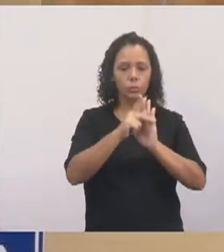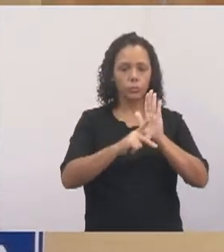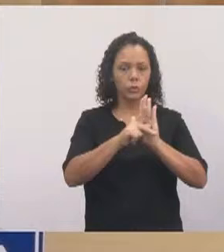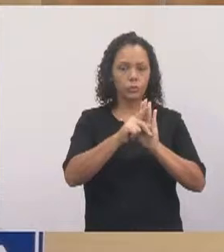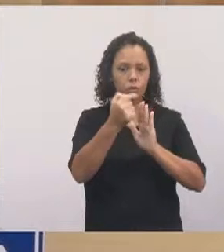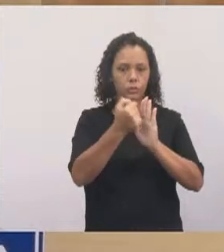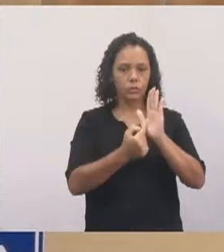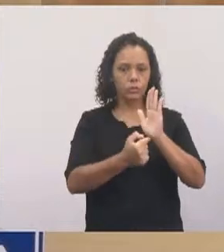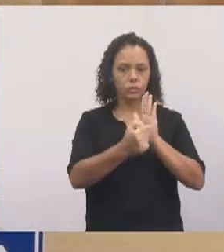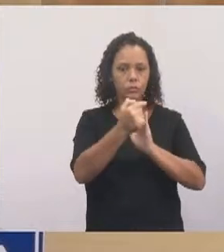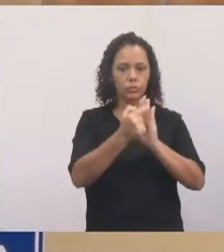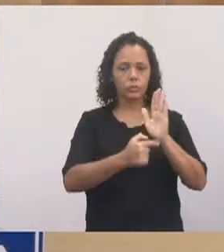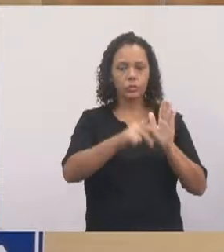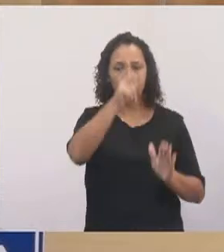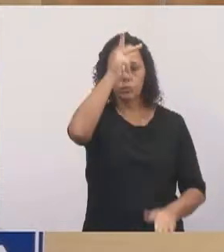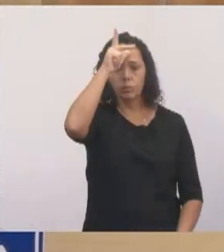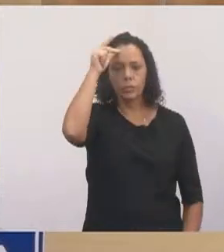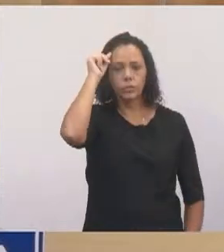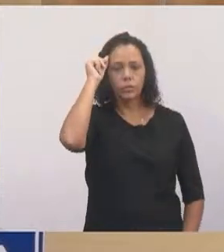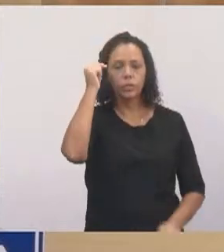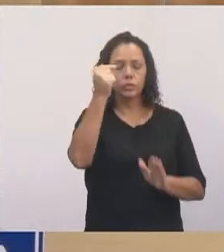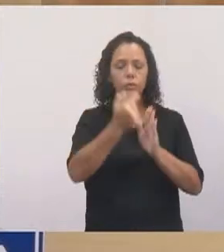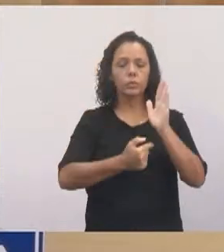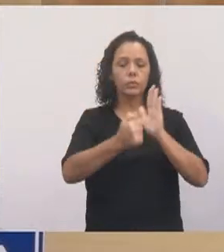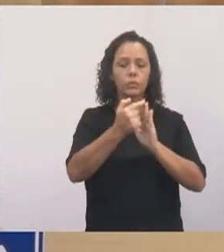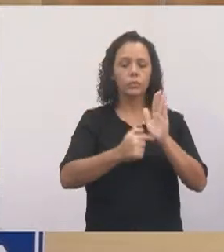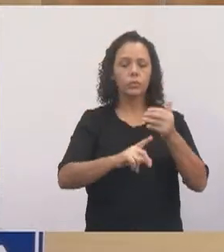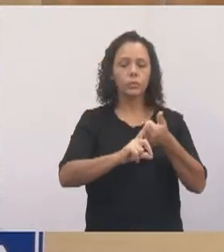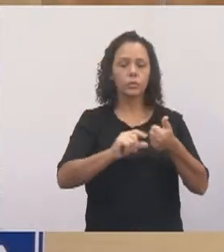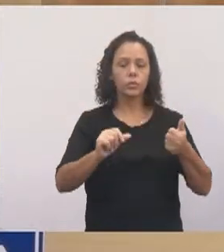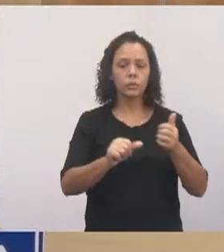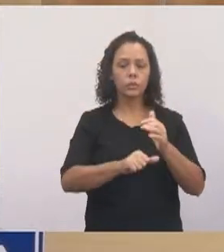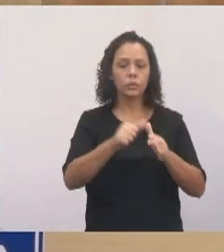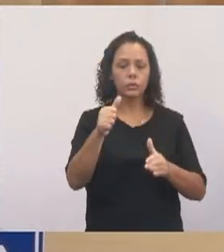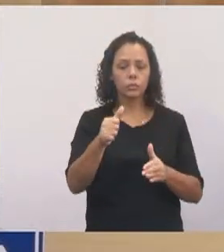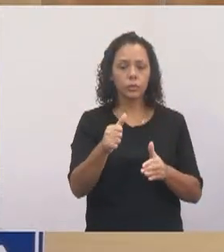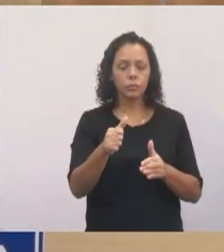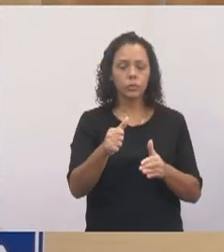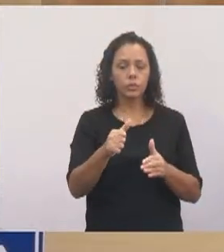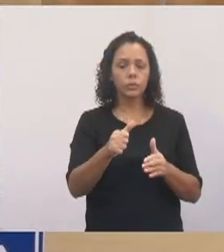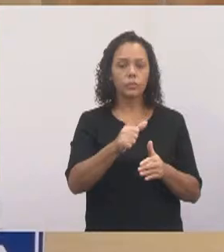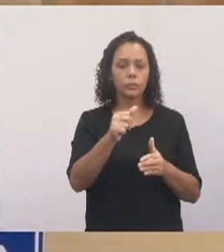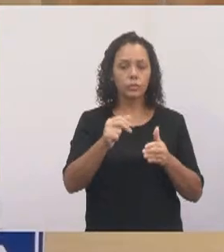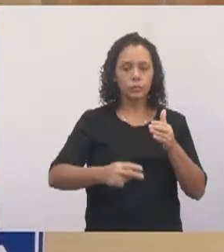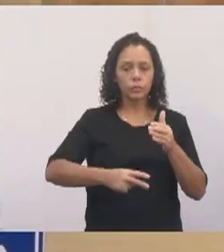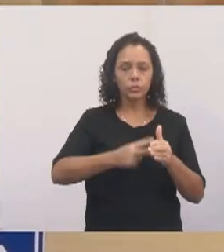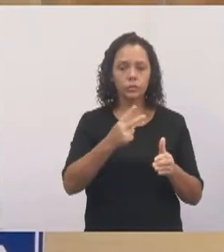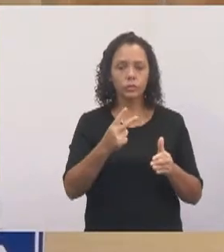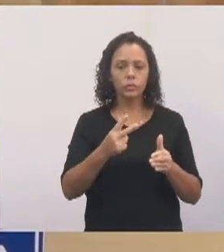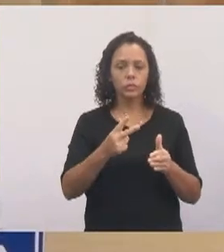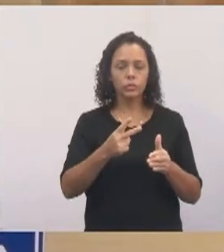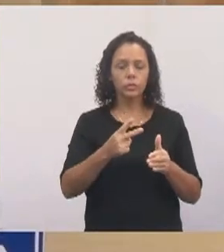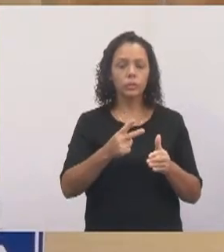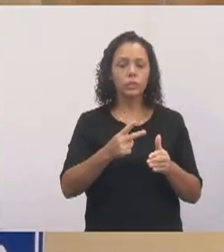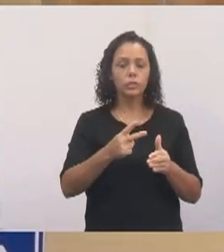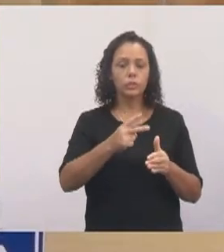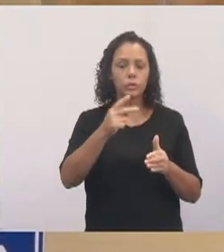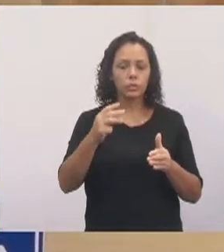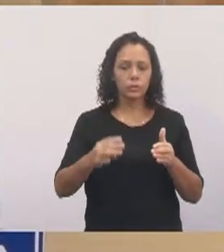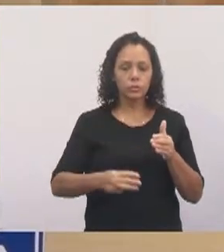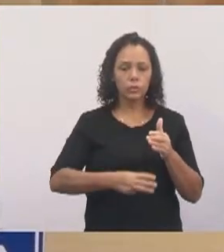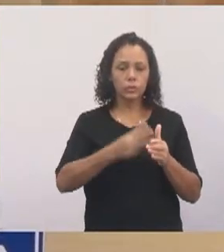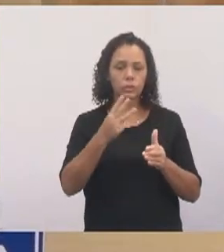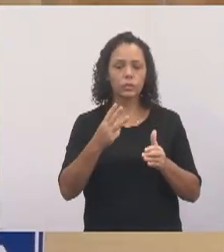ele veta aqui o artigo 1º, depois ele veta o artigo 2º, e também o